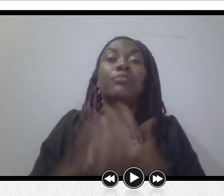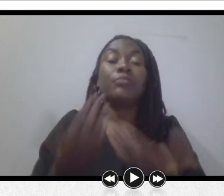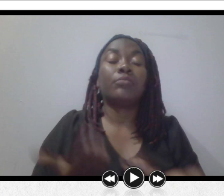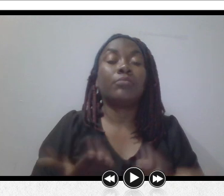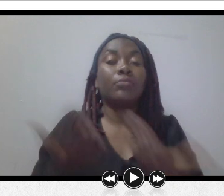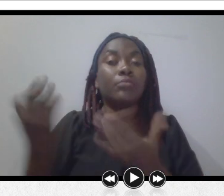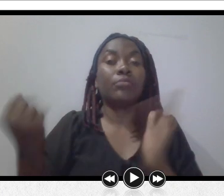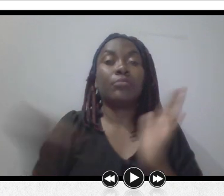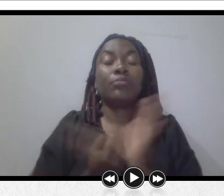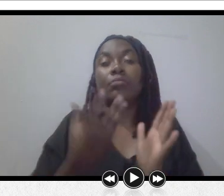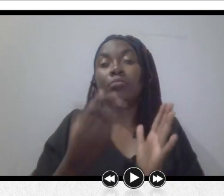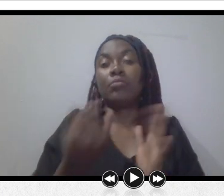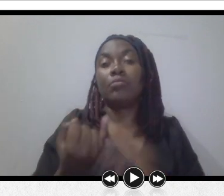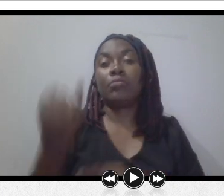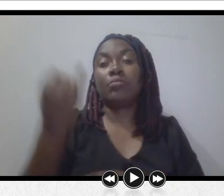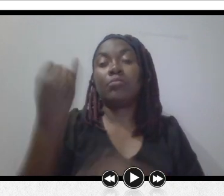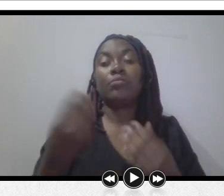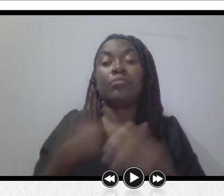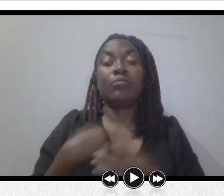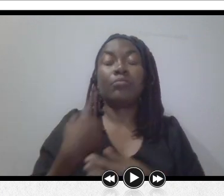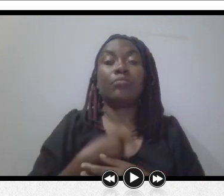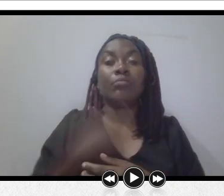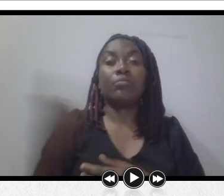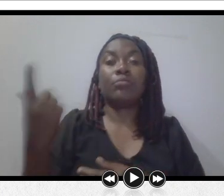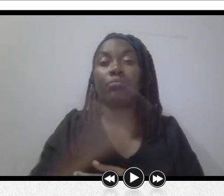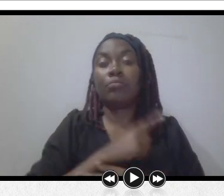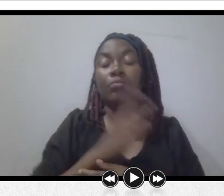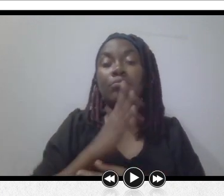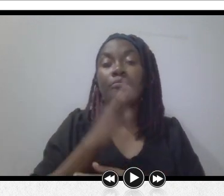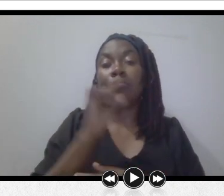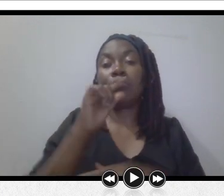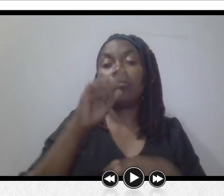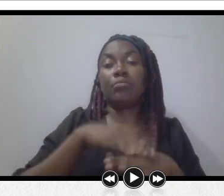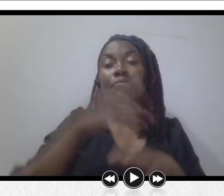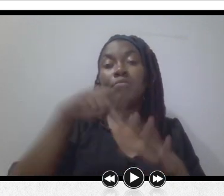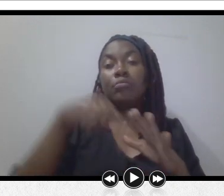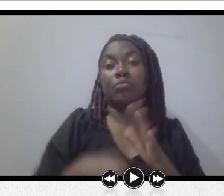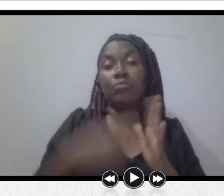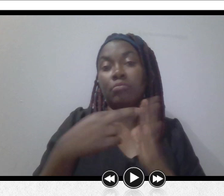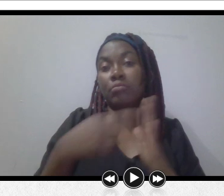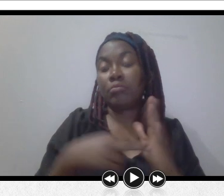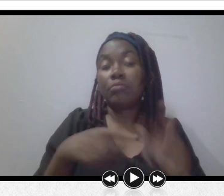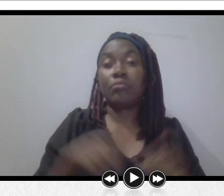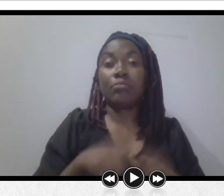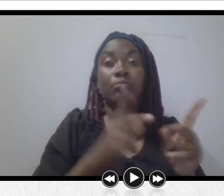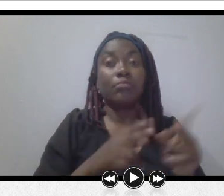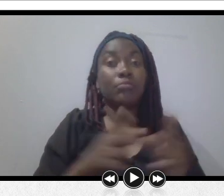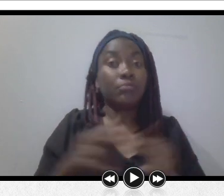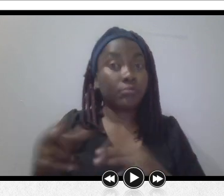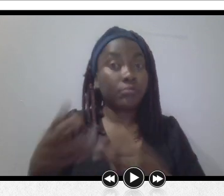foi um marco bastante relevante para que a gente possa conhecer um pouco mais da regulação e para que a gente possa ter também uma